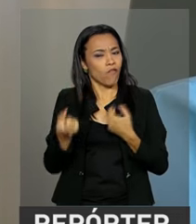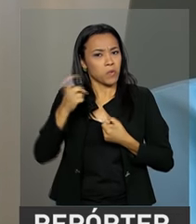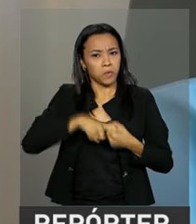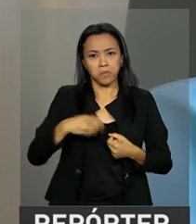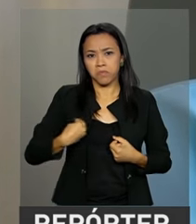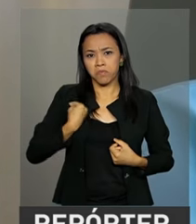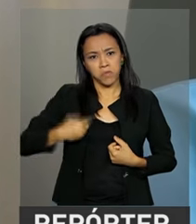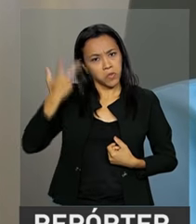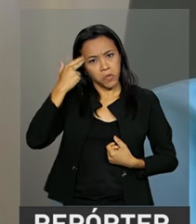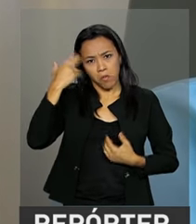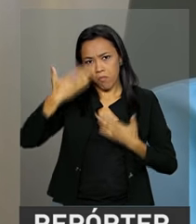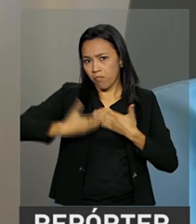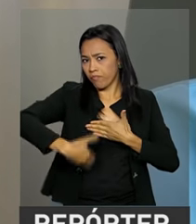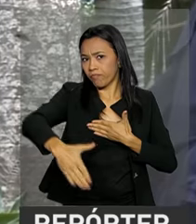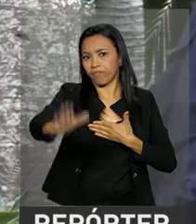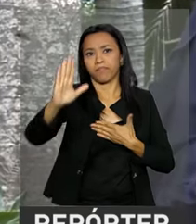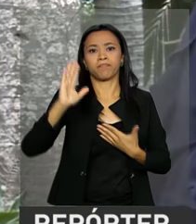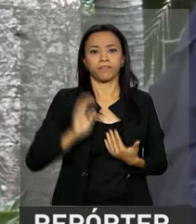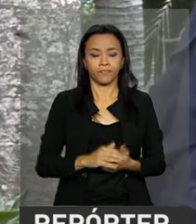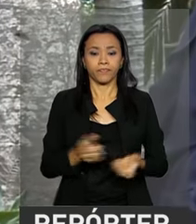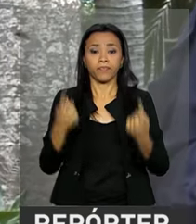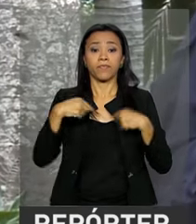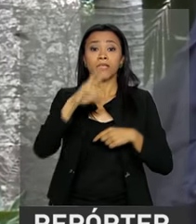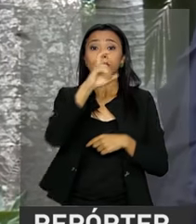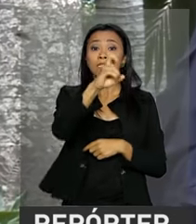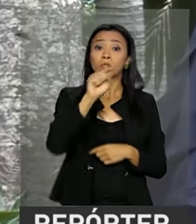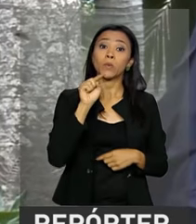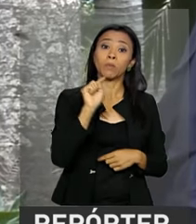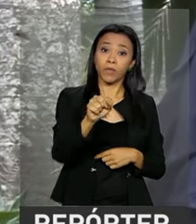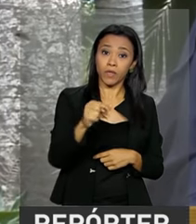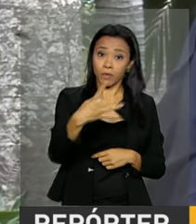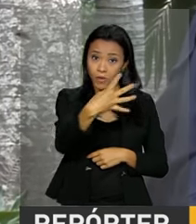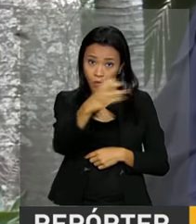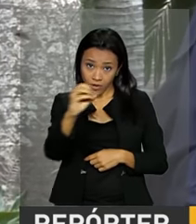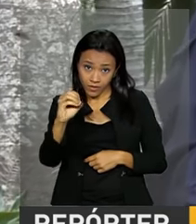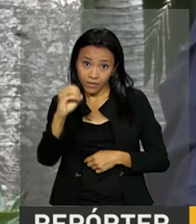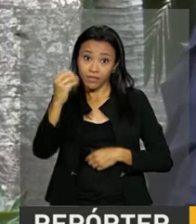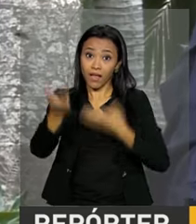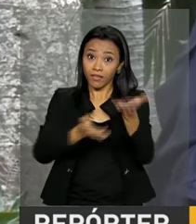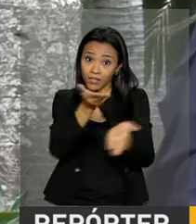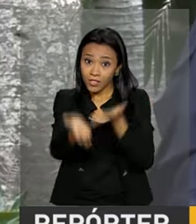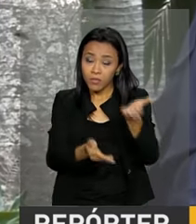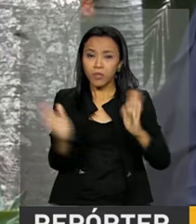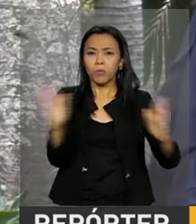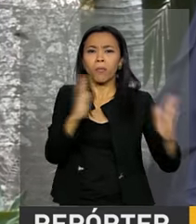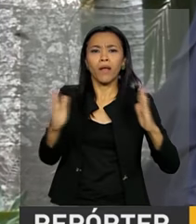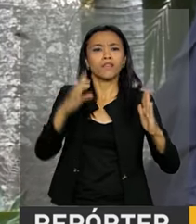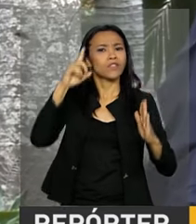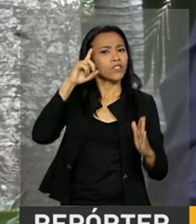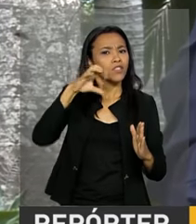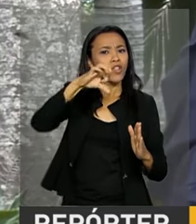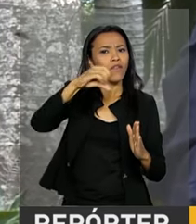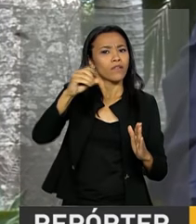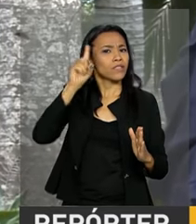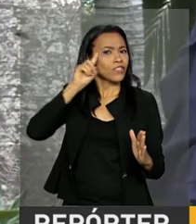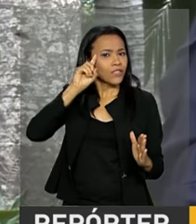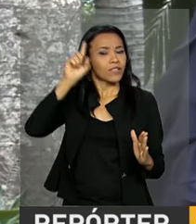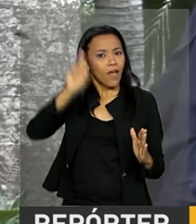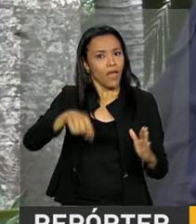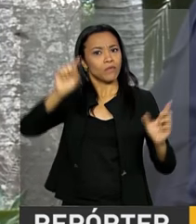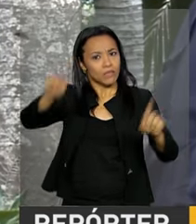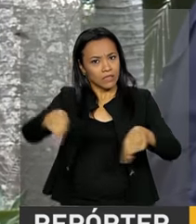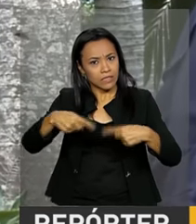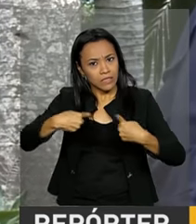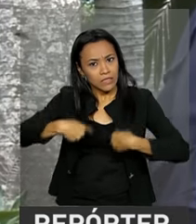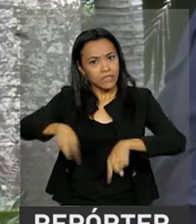atividades normais. 5.400 atendimentos em 90 dias. Este é o desafio dos